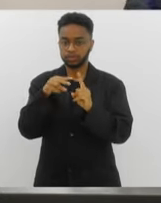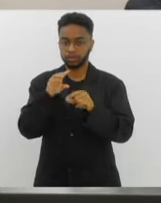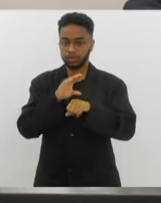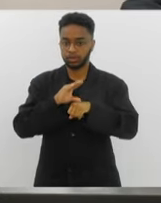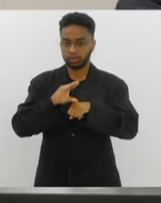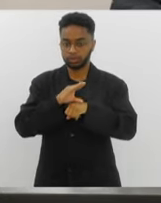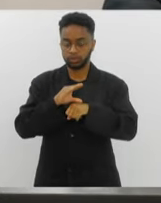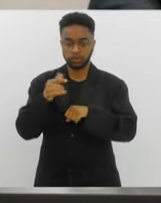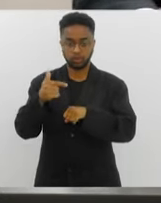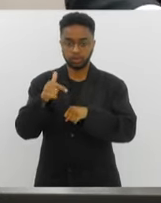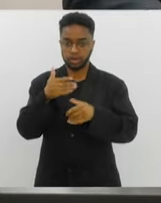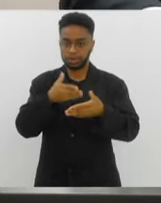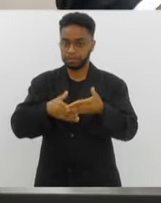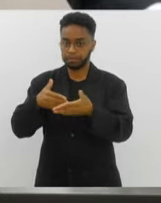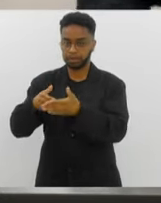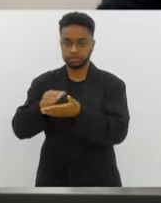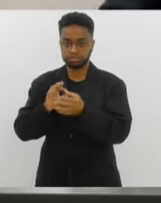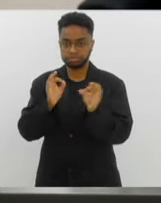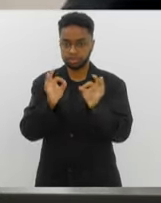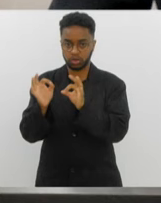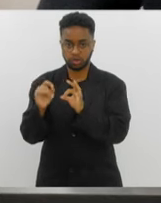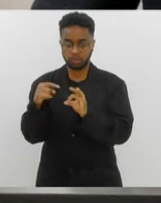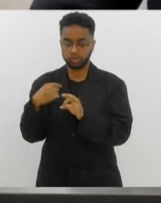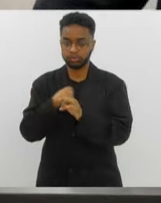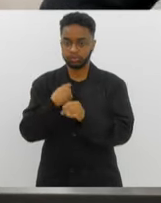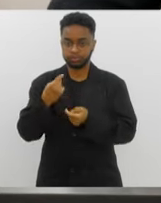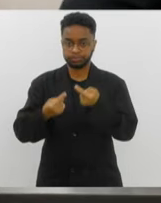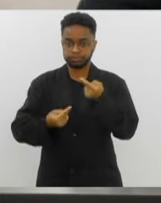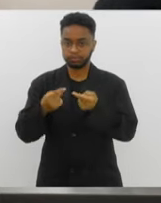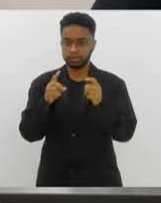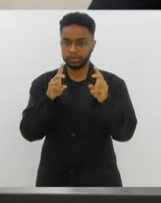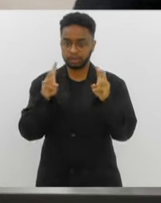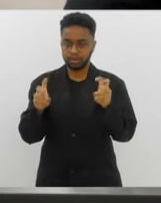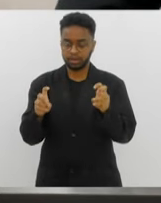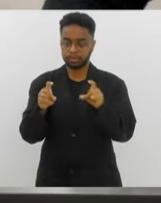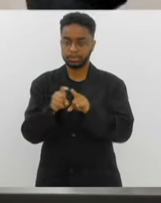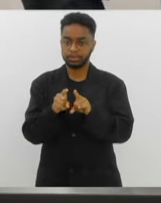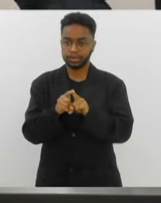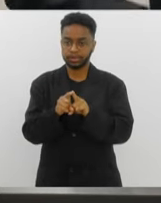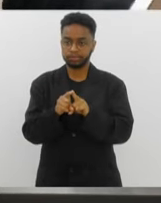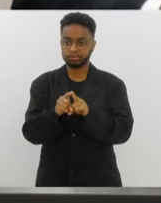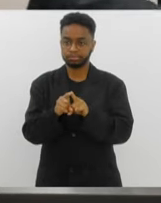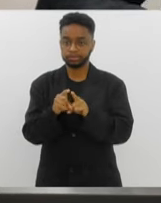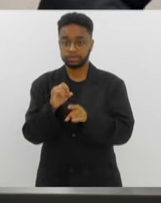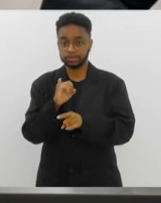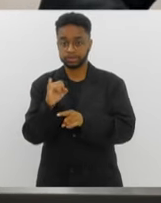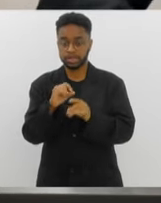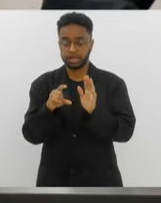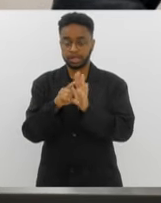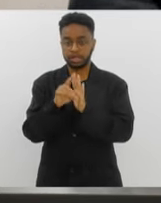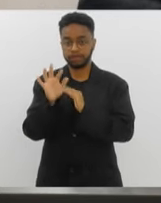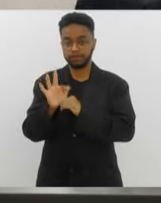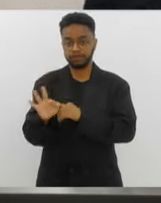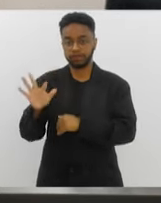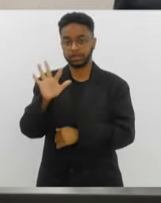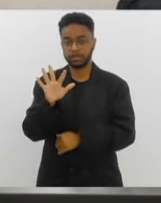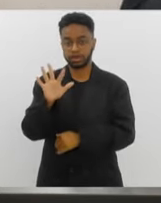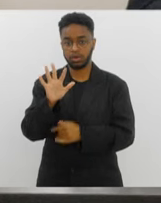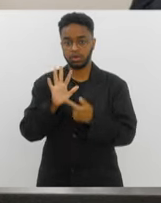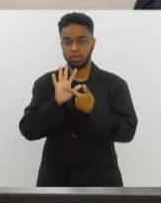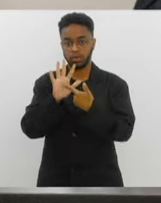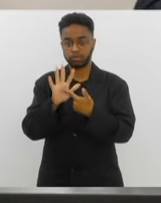há qualquer óbice constitucional da gente enfrentar a matéria e, eventualmente, se a lei federal disciplinar de